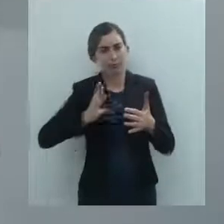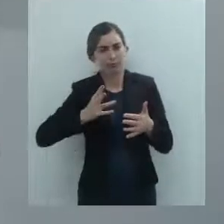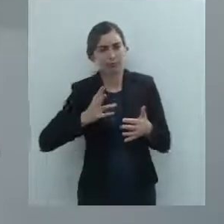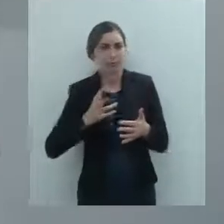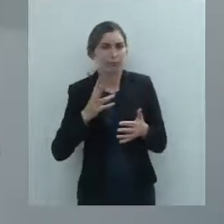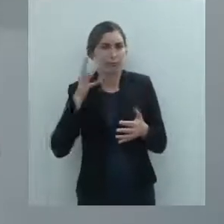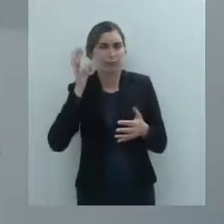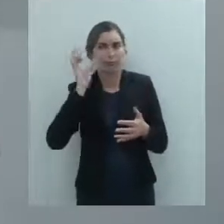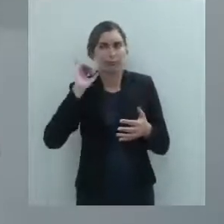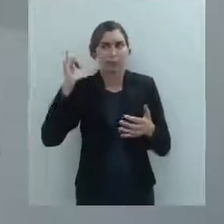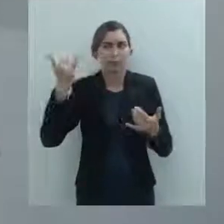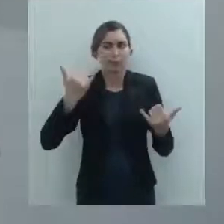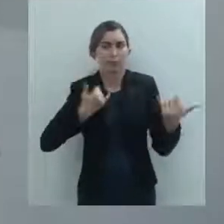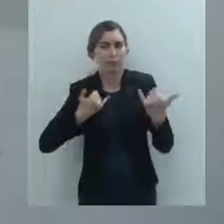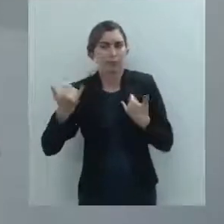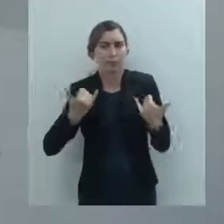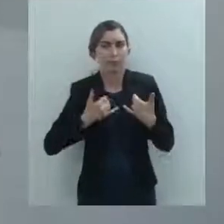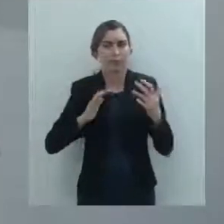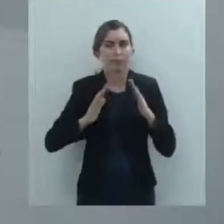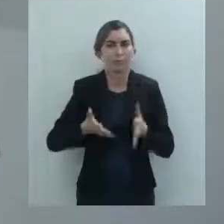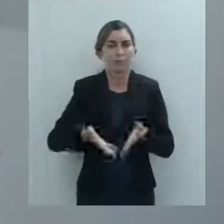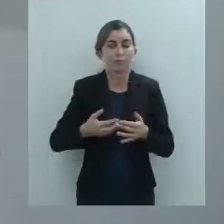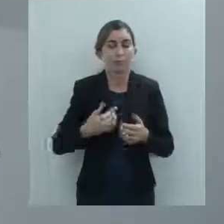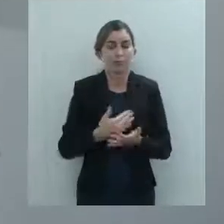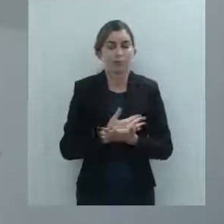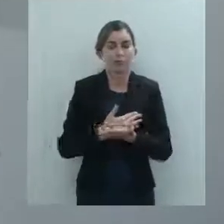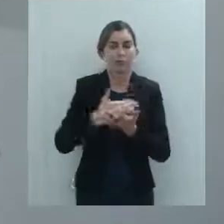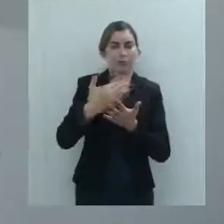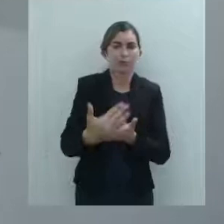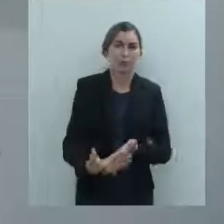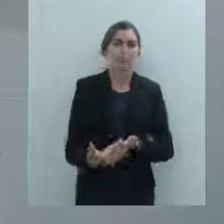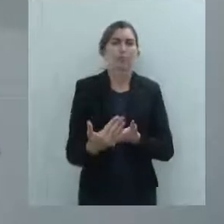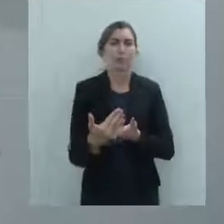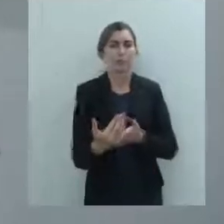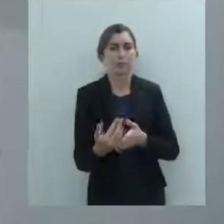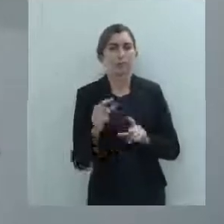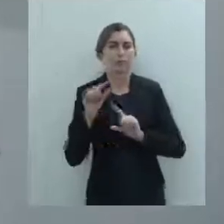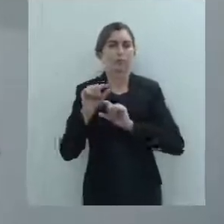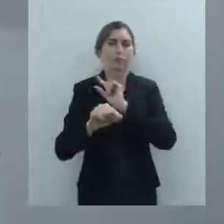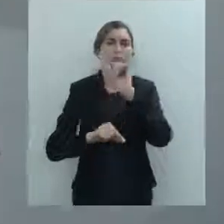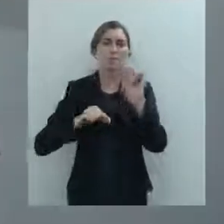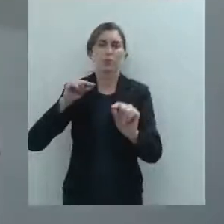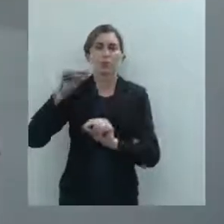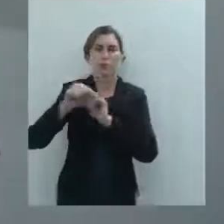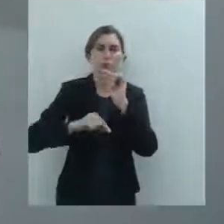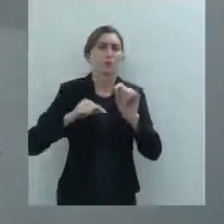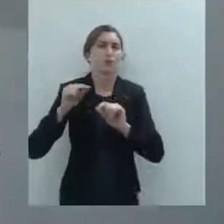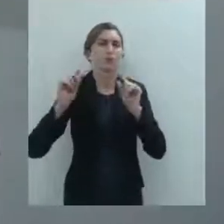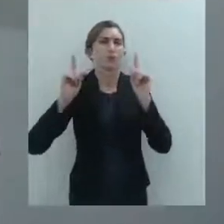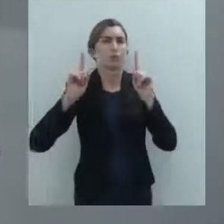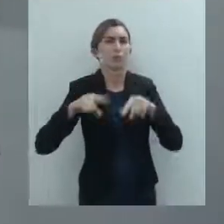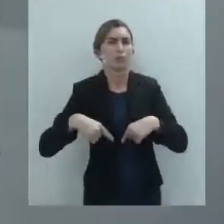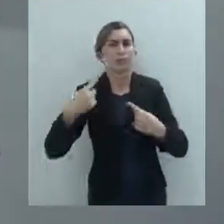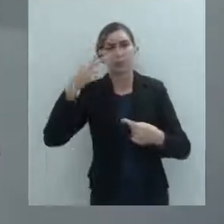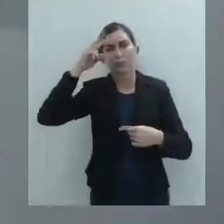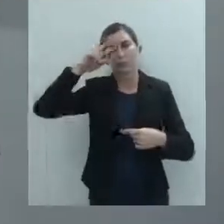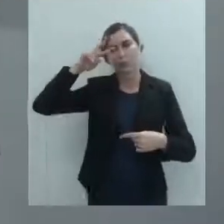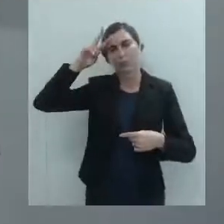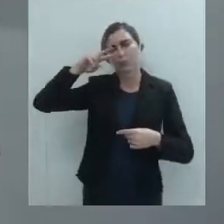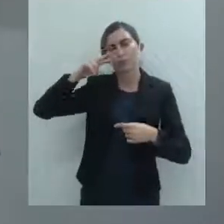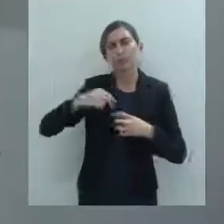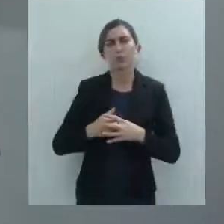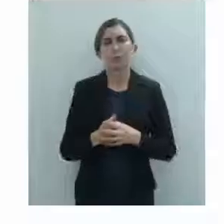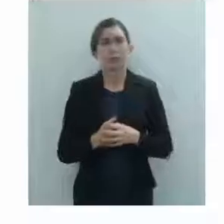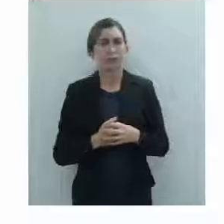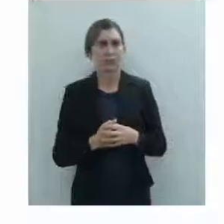falar pelo menos é isso então vamos começar por ele o que danado é historiografia